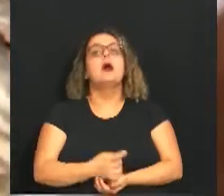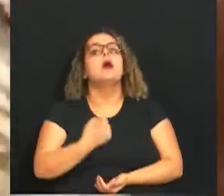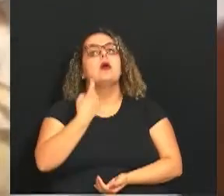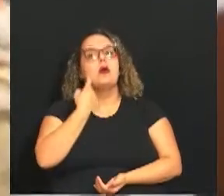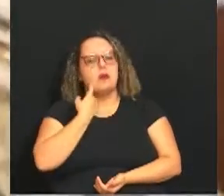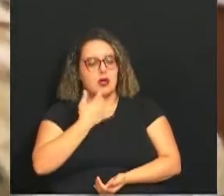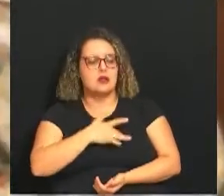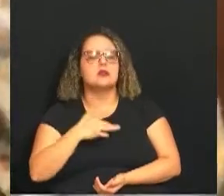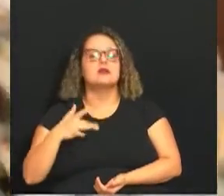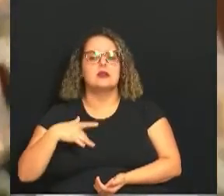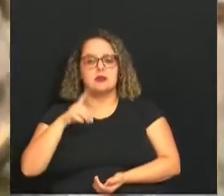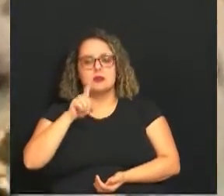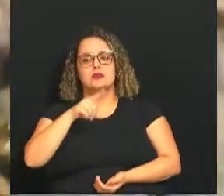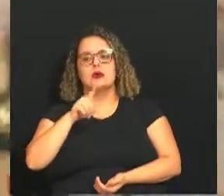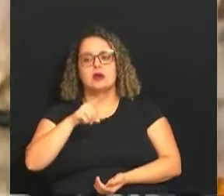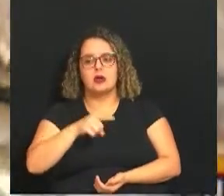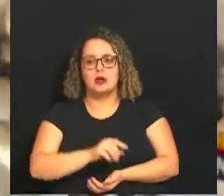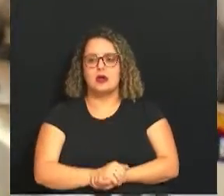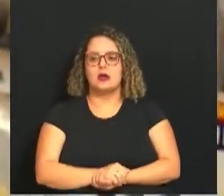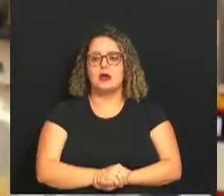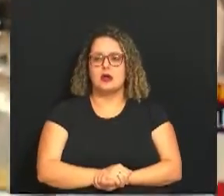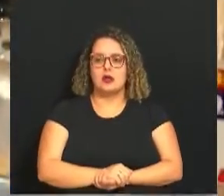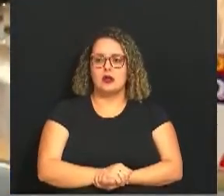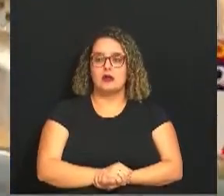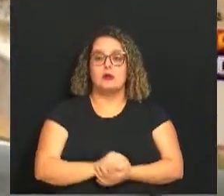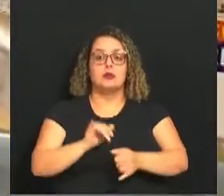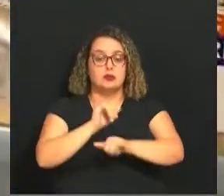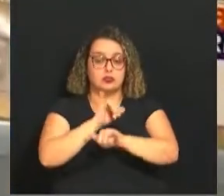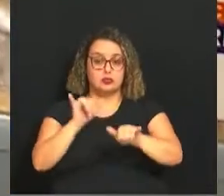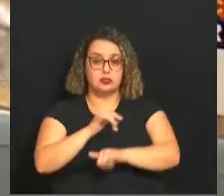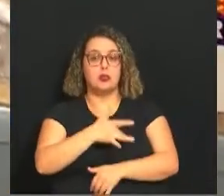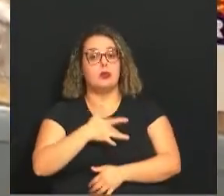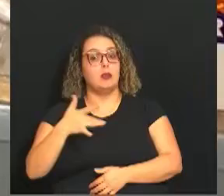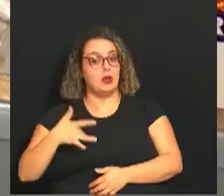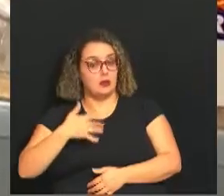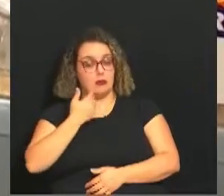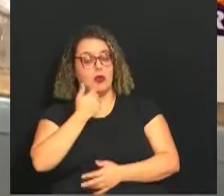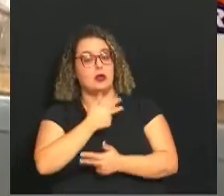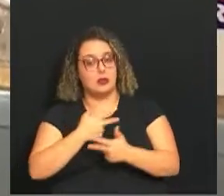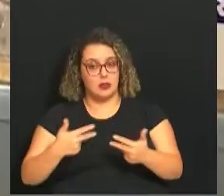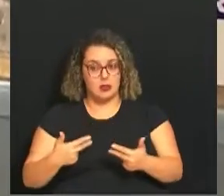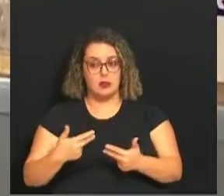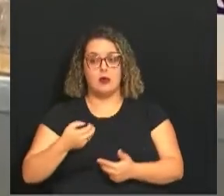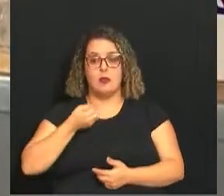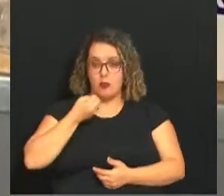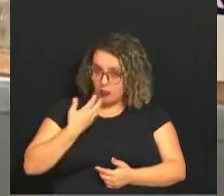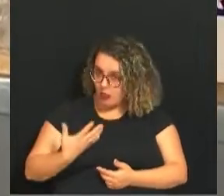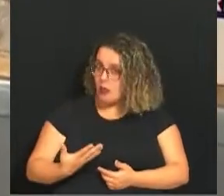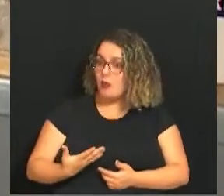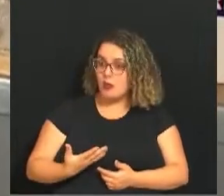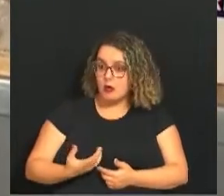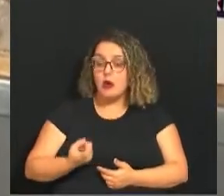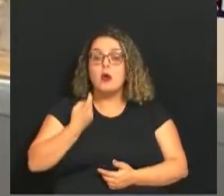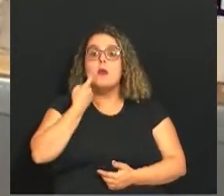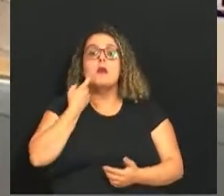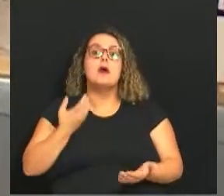mesmo. Que agora está tendo até campanha, né, de uma alimentação saudável. Aí o pessoal procura o peixe, que é uma carne mais